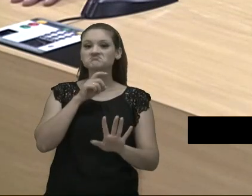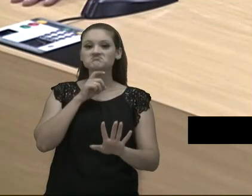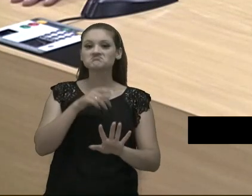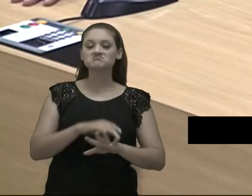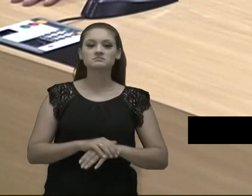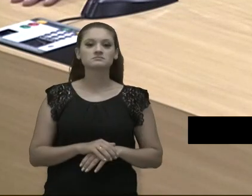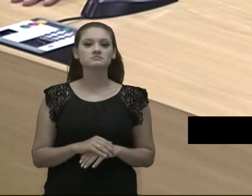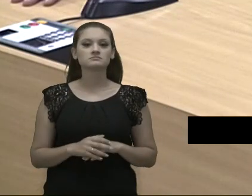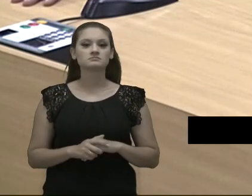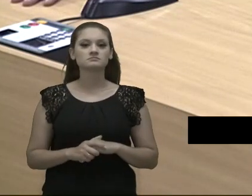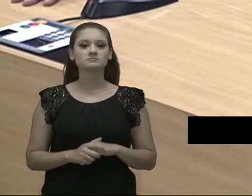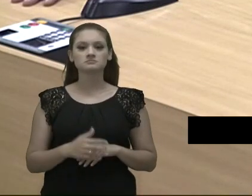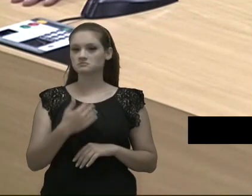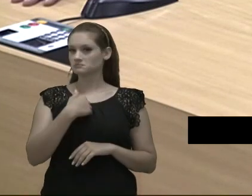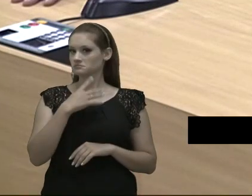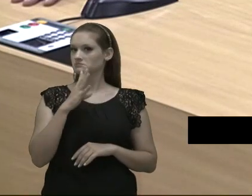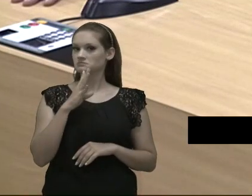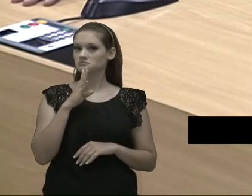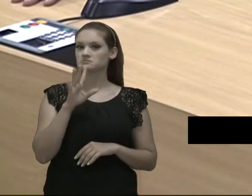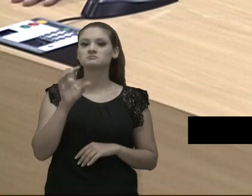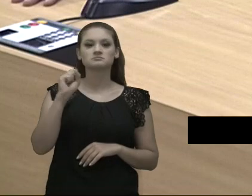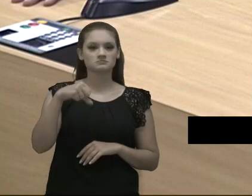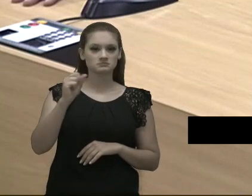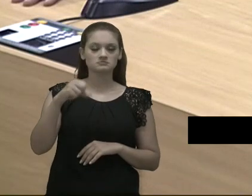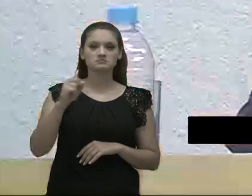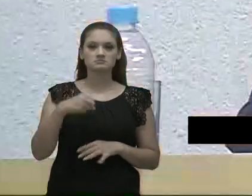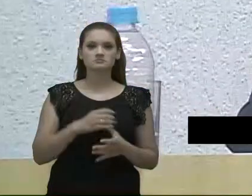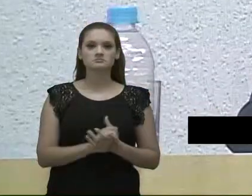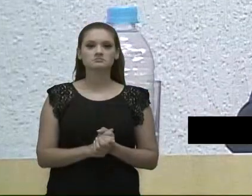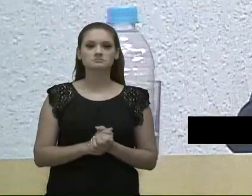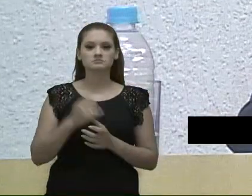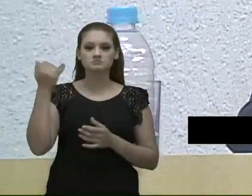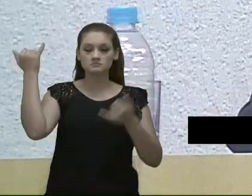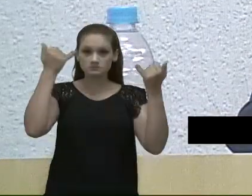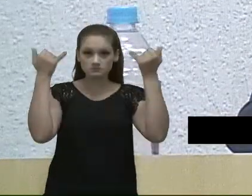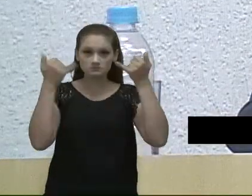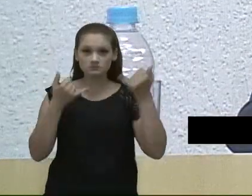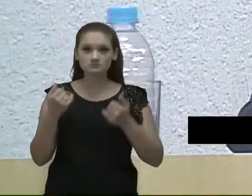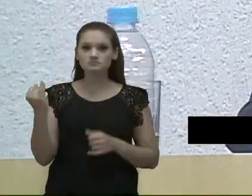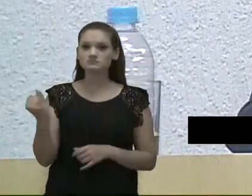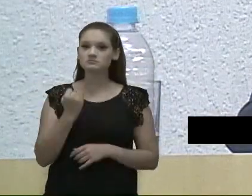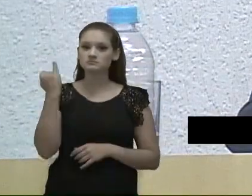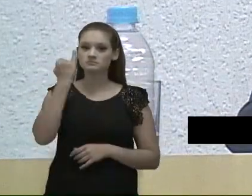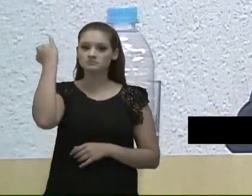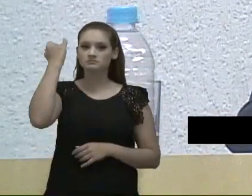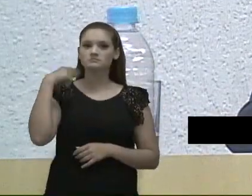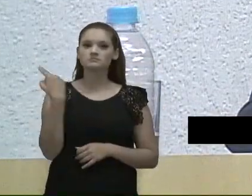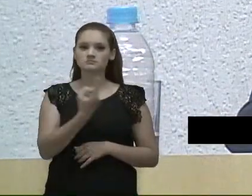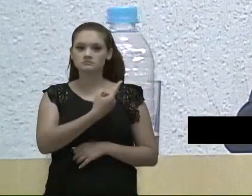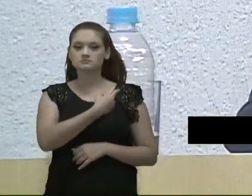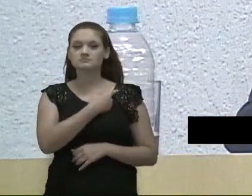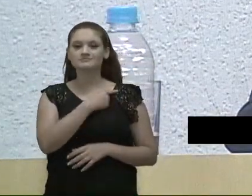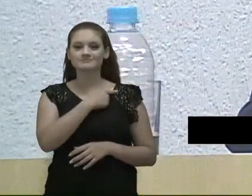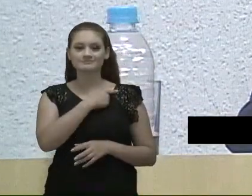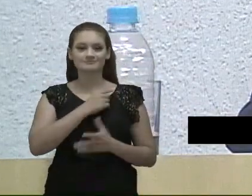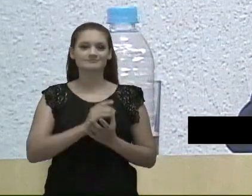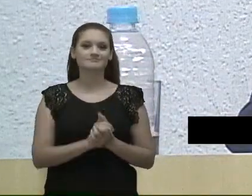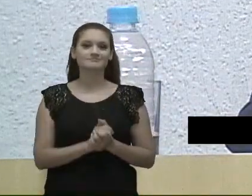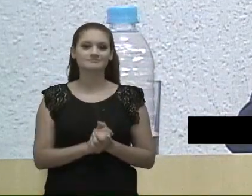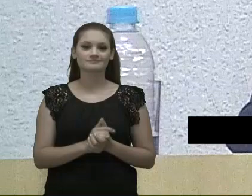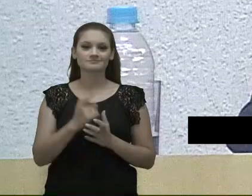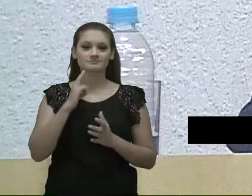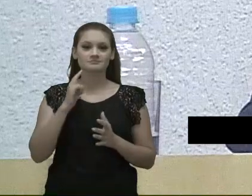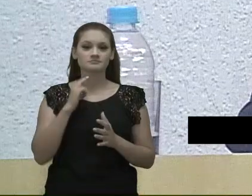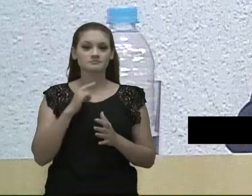conhecimento? Do meu conhecimento, sim. Isso é uma informação muito importante, viu, doutor, que a gente está apurando algum... A gente tem uma linha